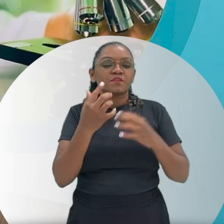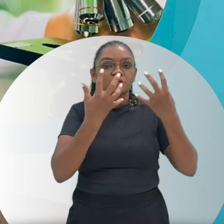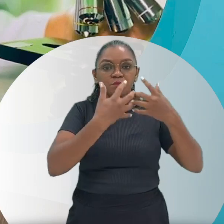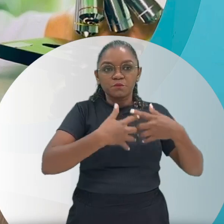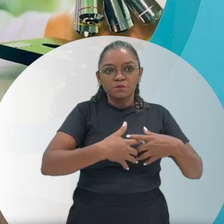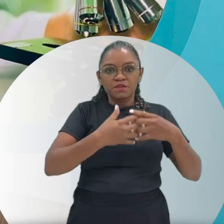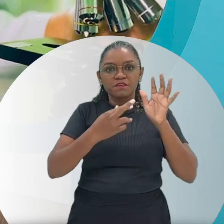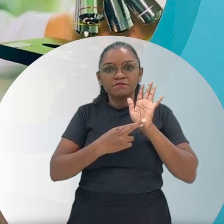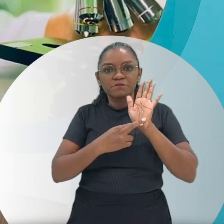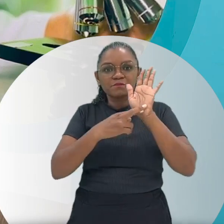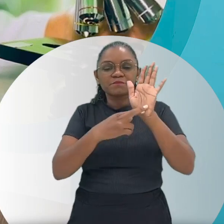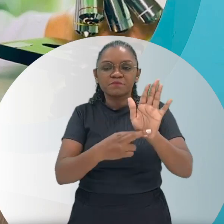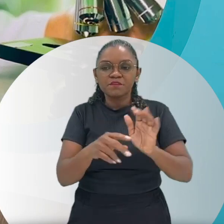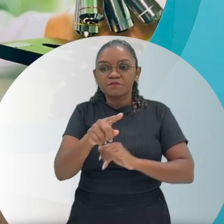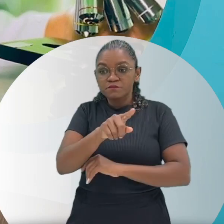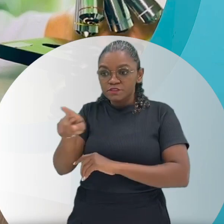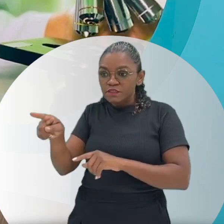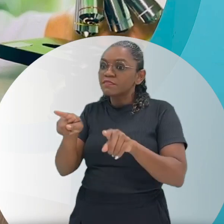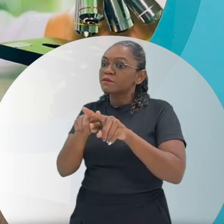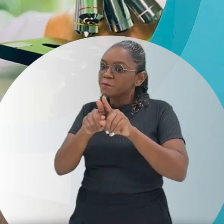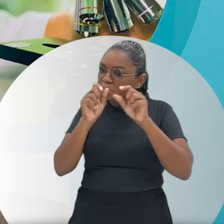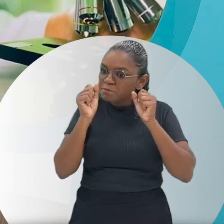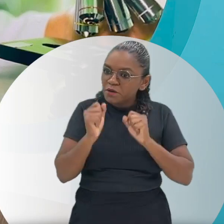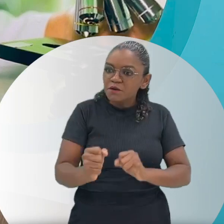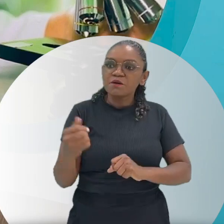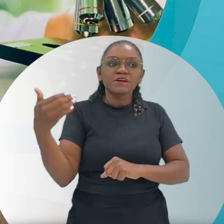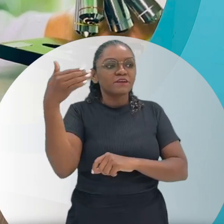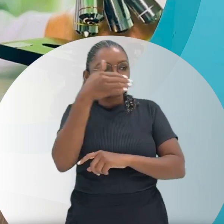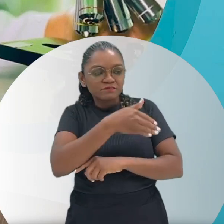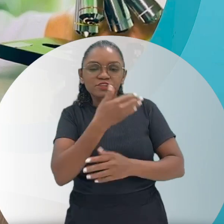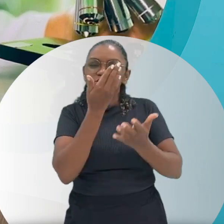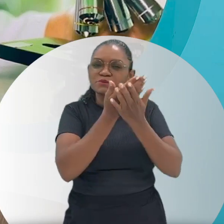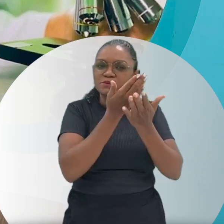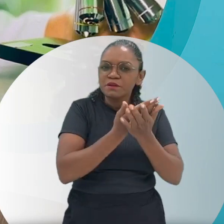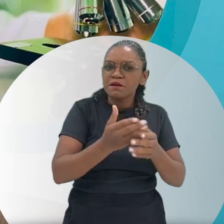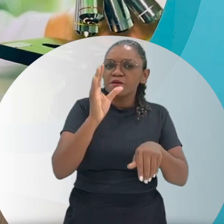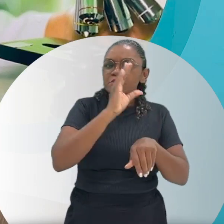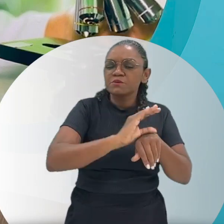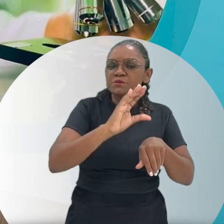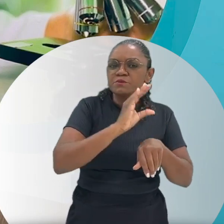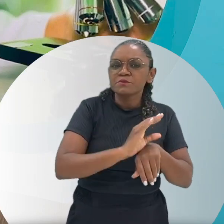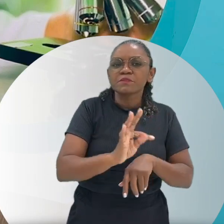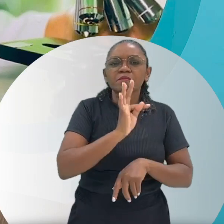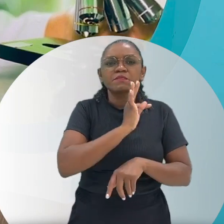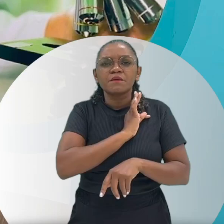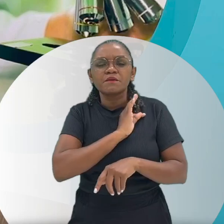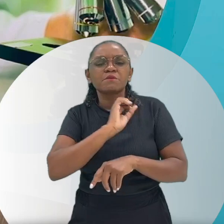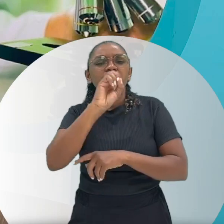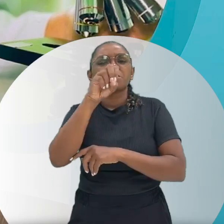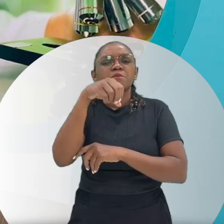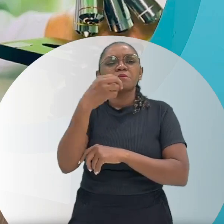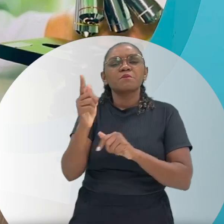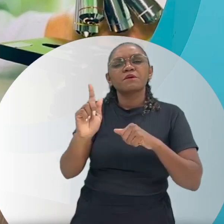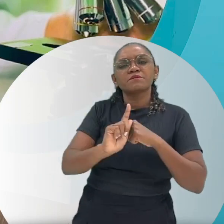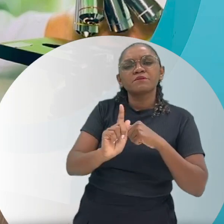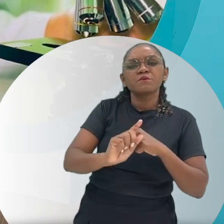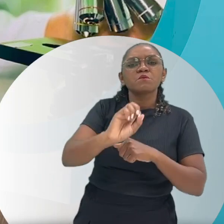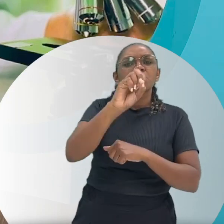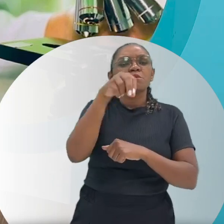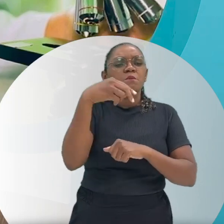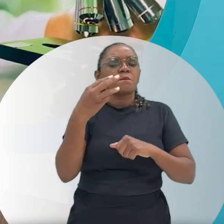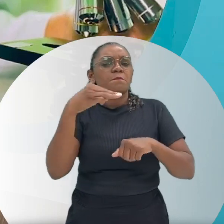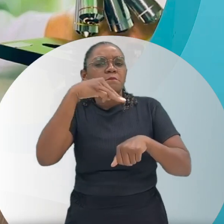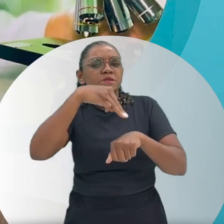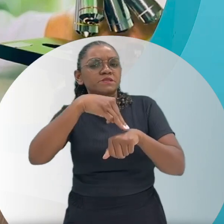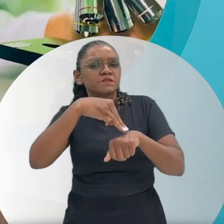falando: "Ó, você pode também entrar lá, estudar", seja num curso técnico, seja numa graduação, seja num mestrado